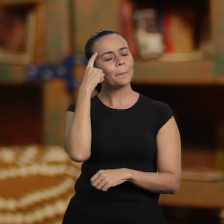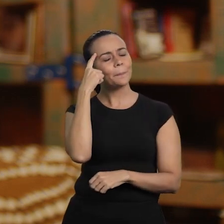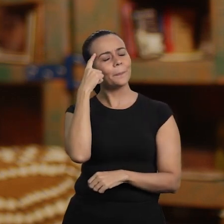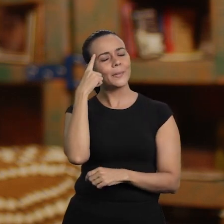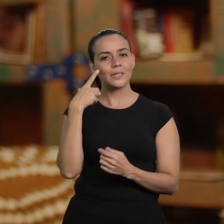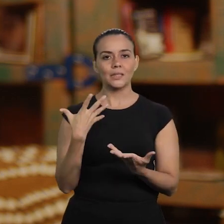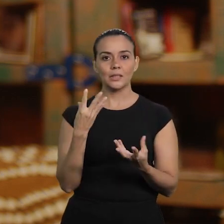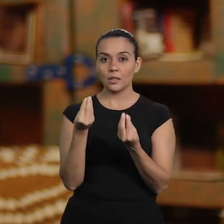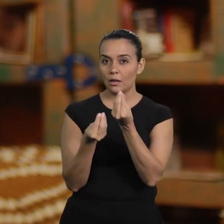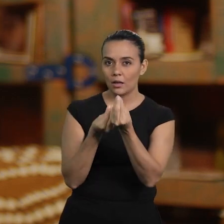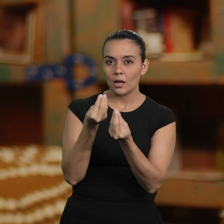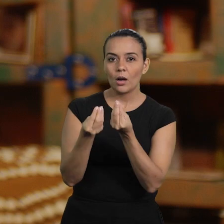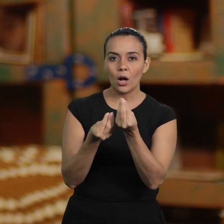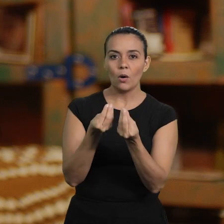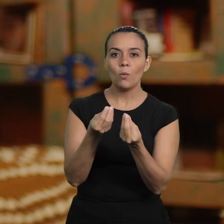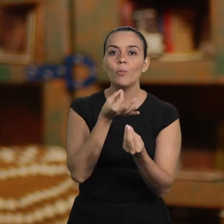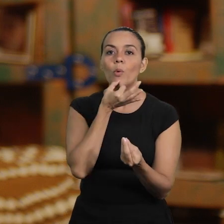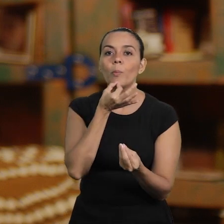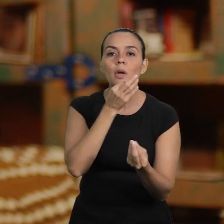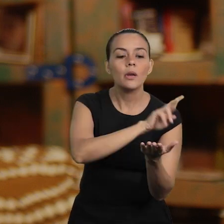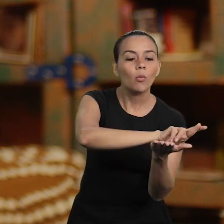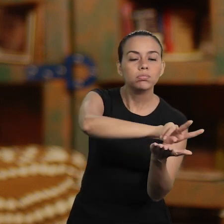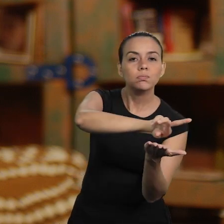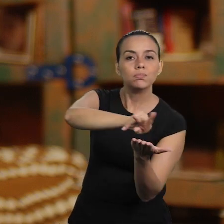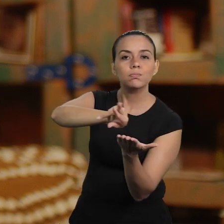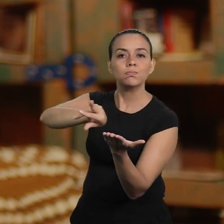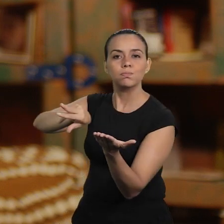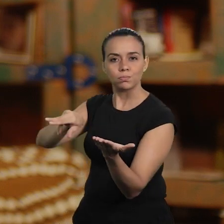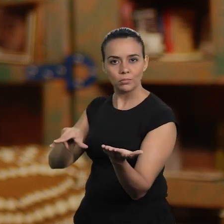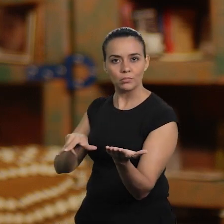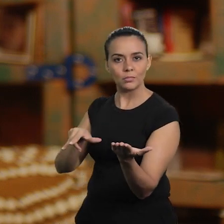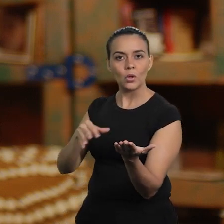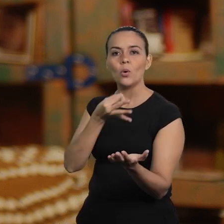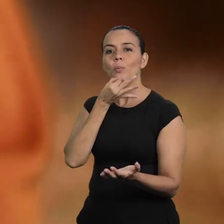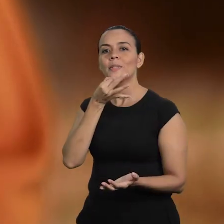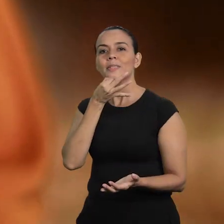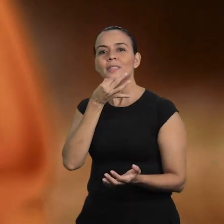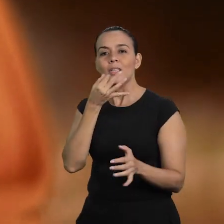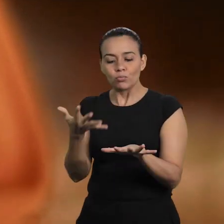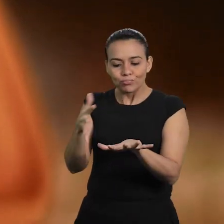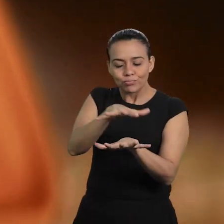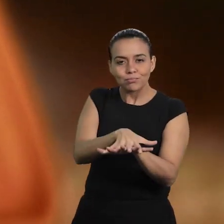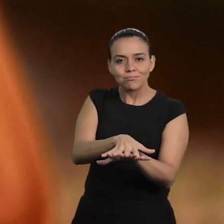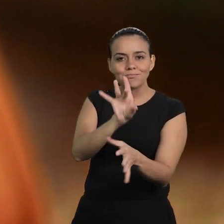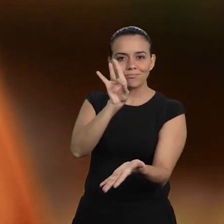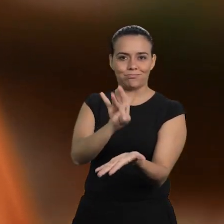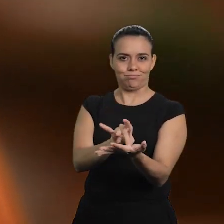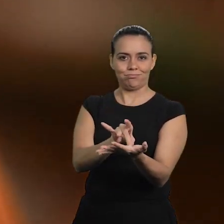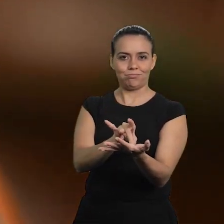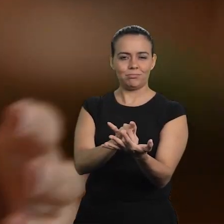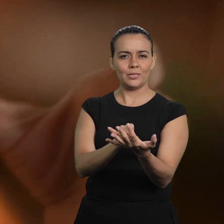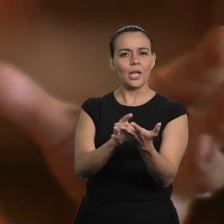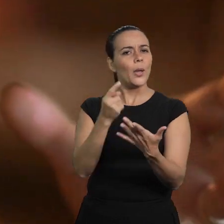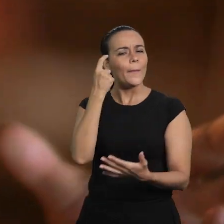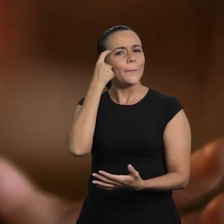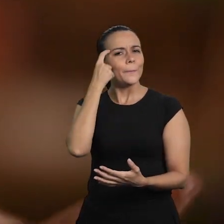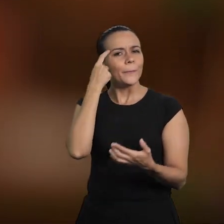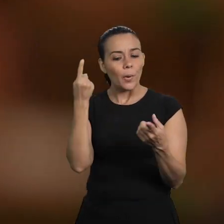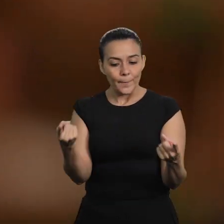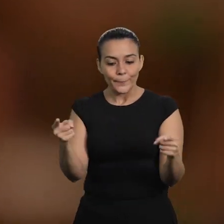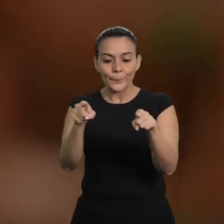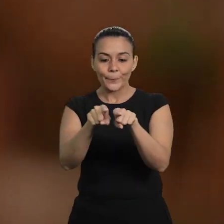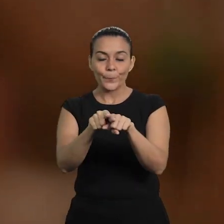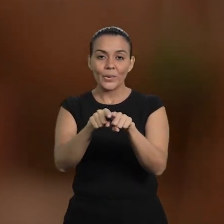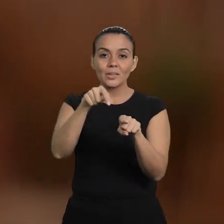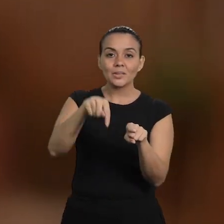que eu trago vozes mais diversas, mais inclusivas. Quando eu penso uma parceria, por exemplo, na